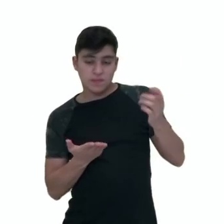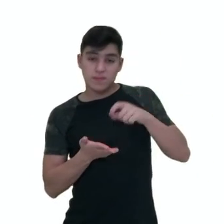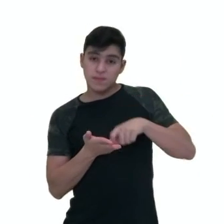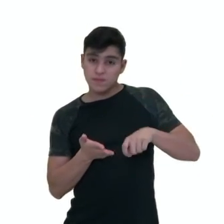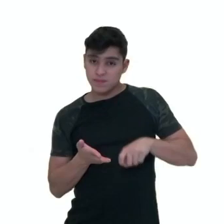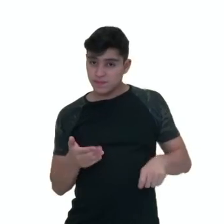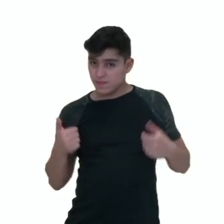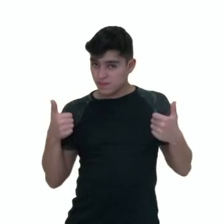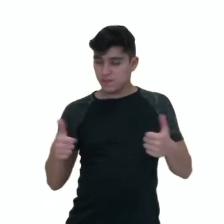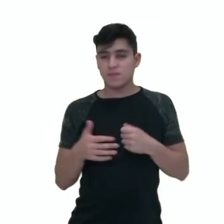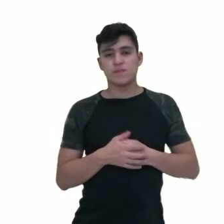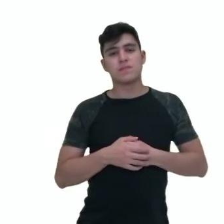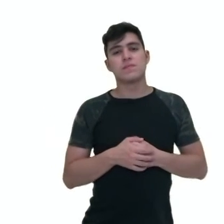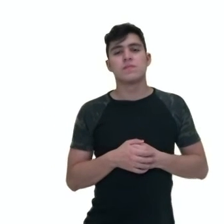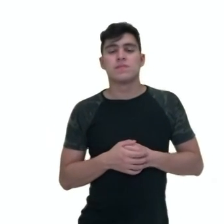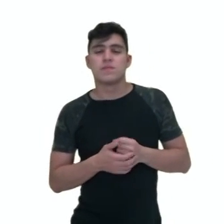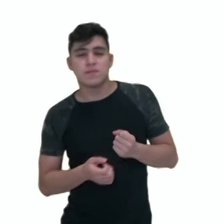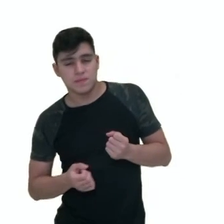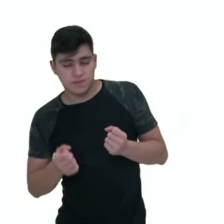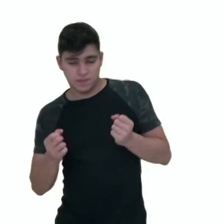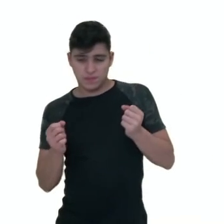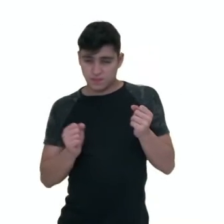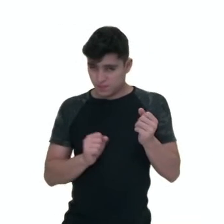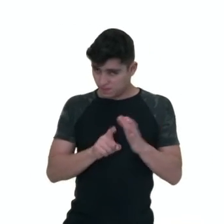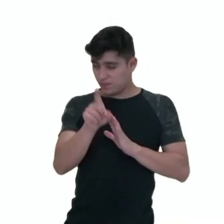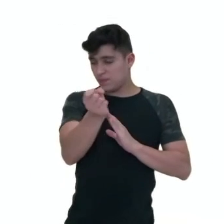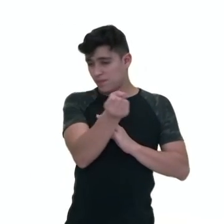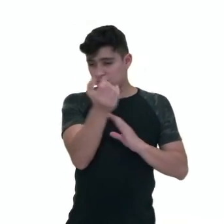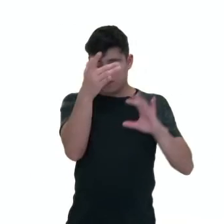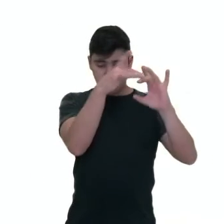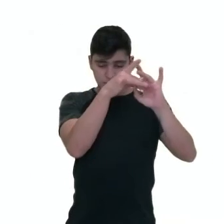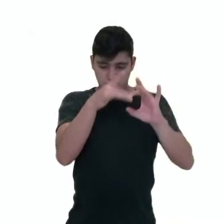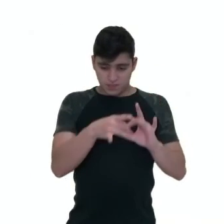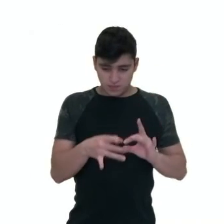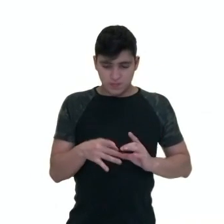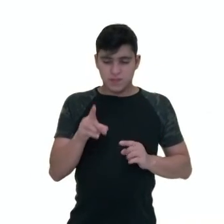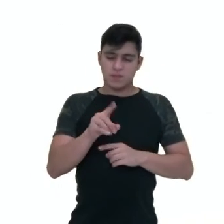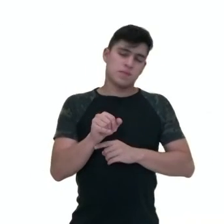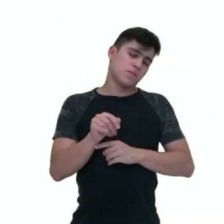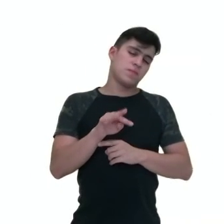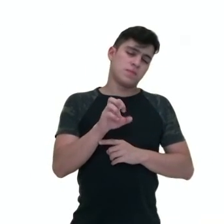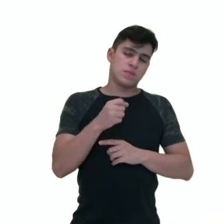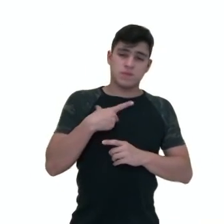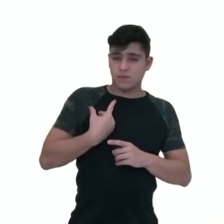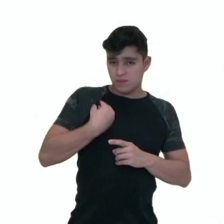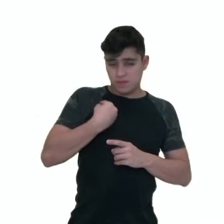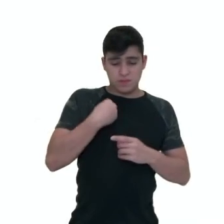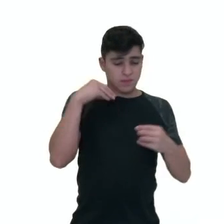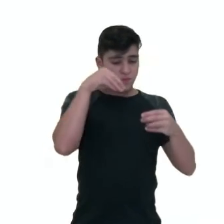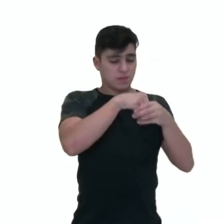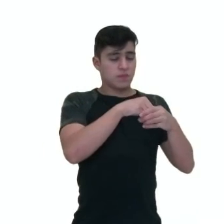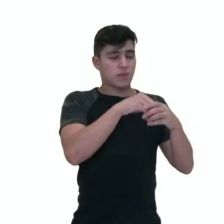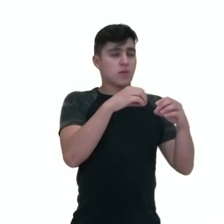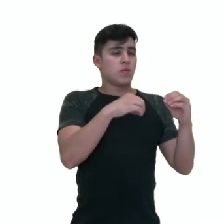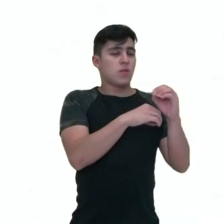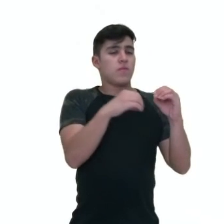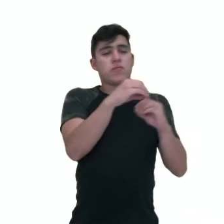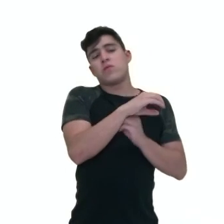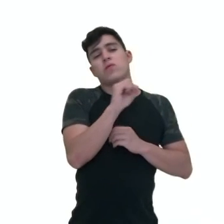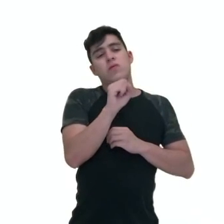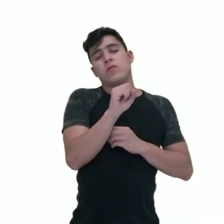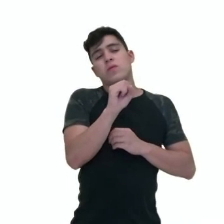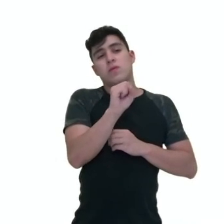anotar. Então, ele pergunta: quantas ligações dativas fazem presente no composto sulfato?